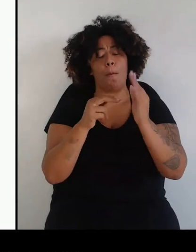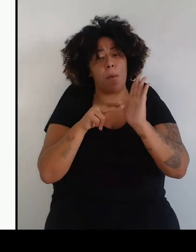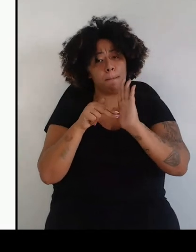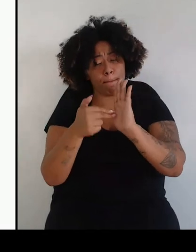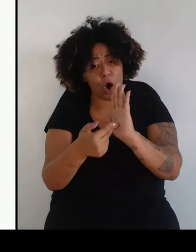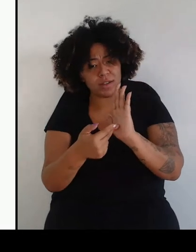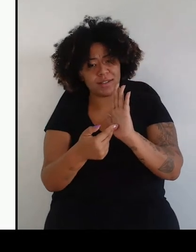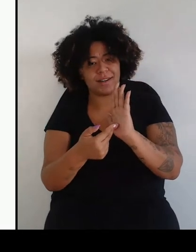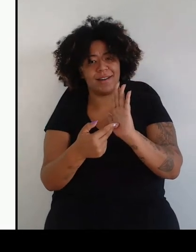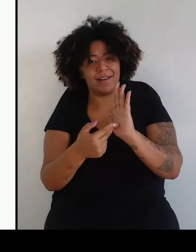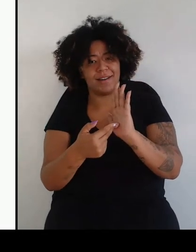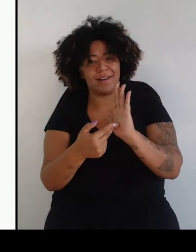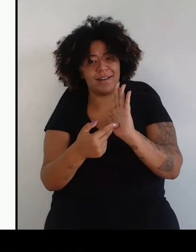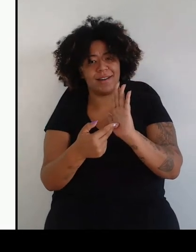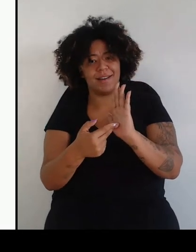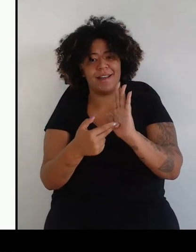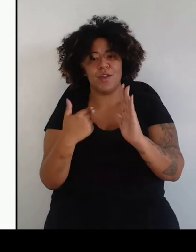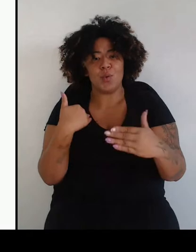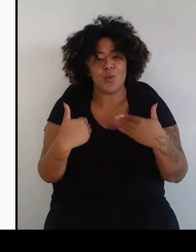retratos